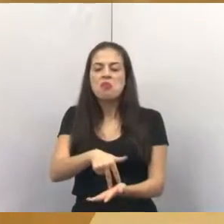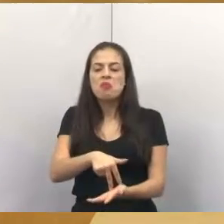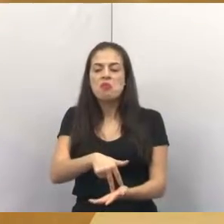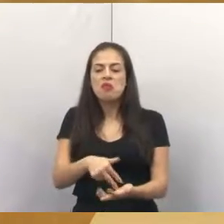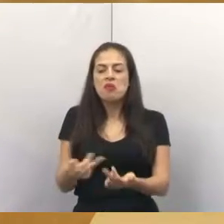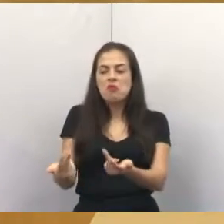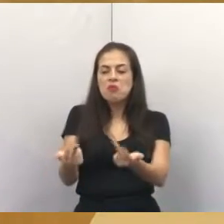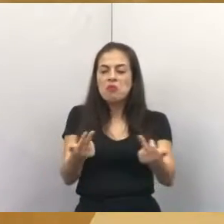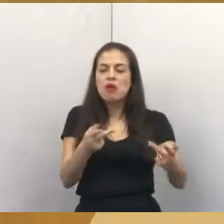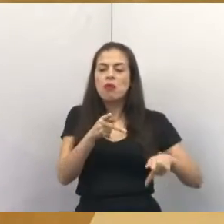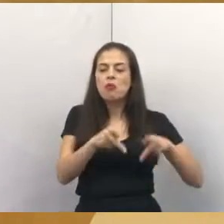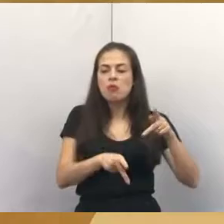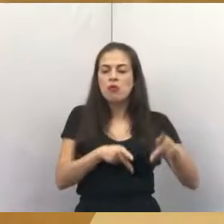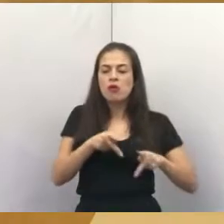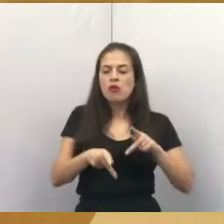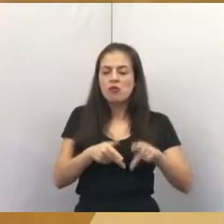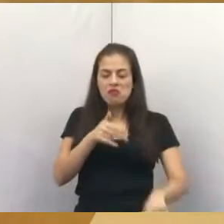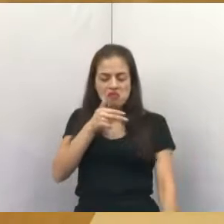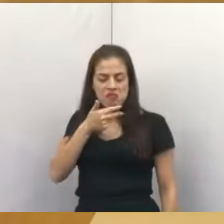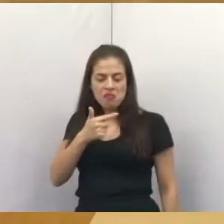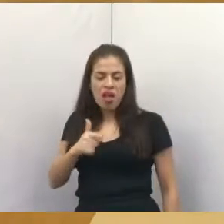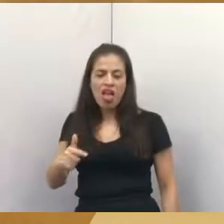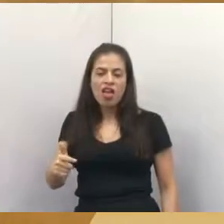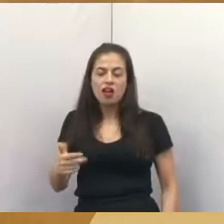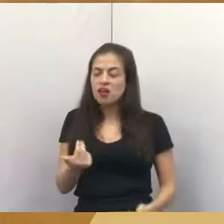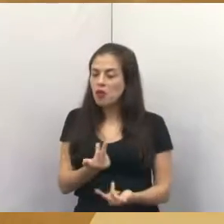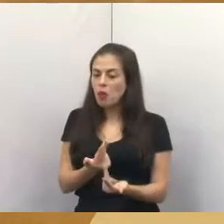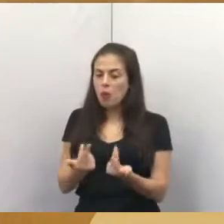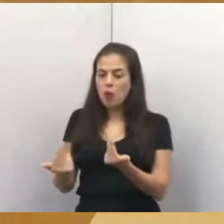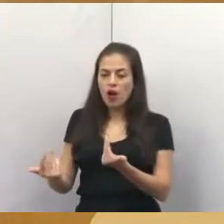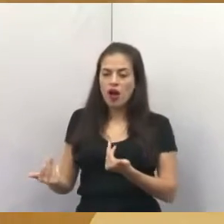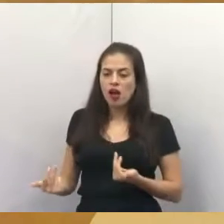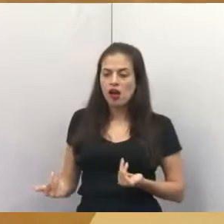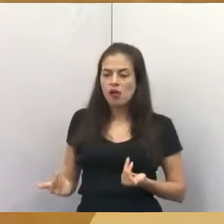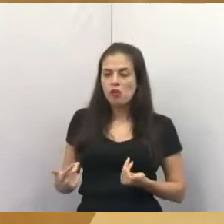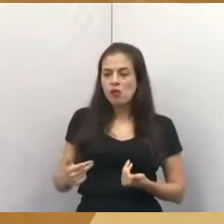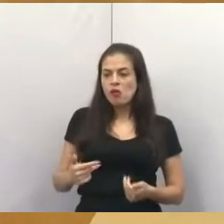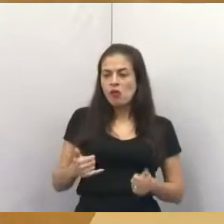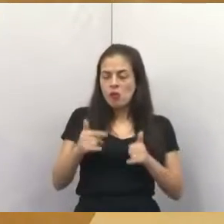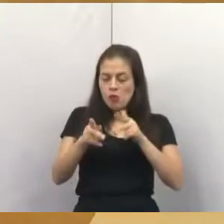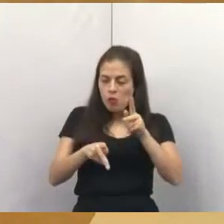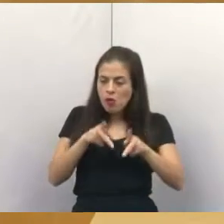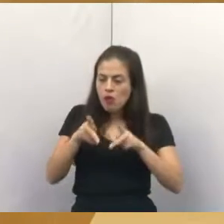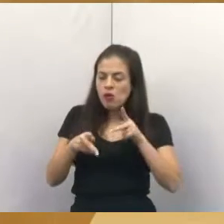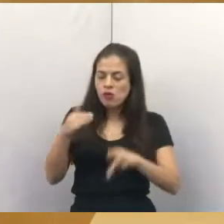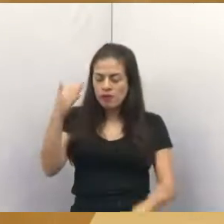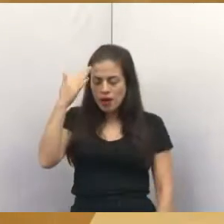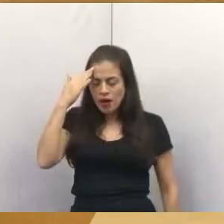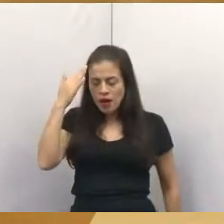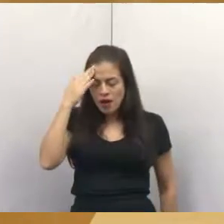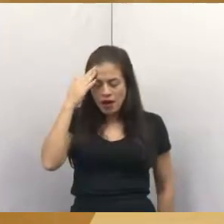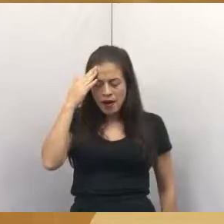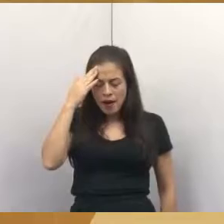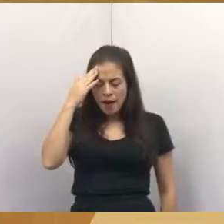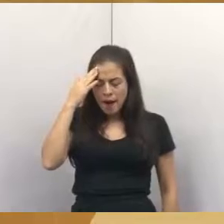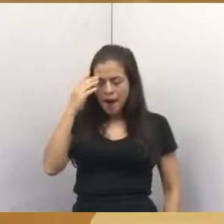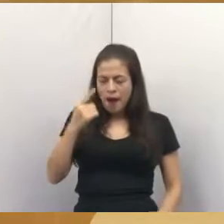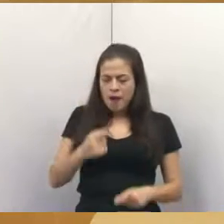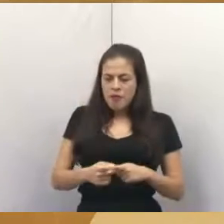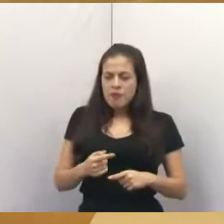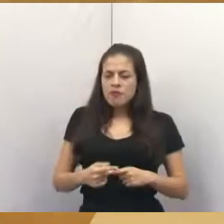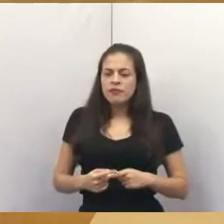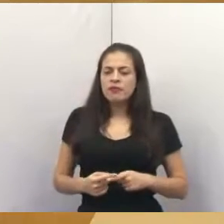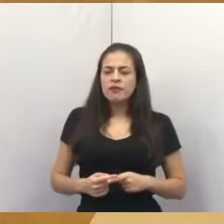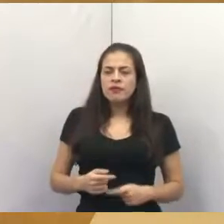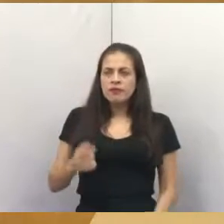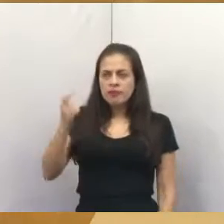entenda. O povo entenda. Porque é fácil, muitas das vezes, a